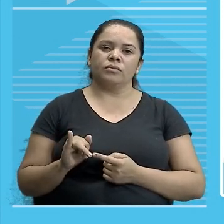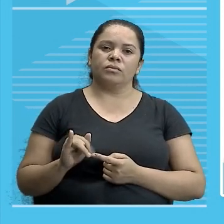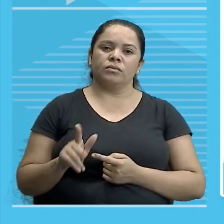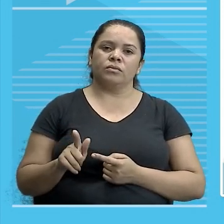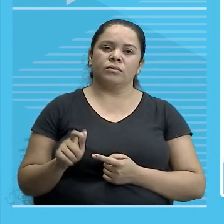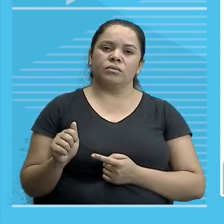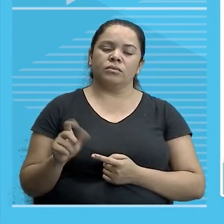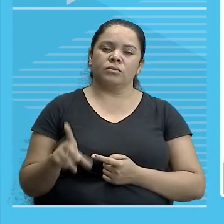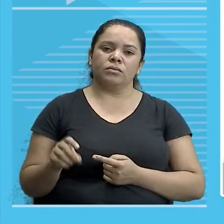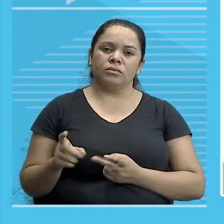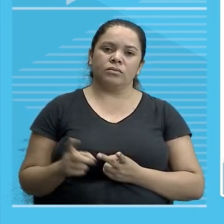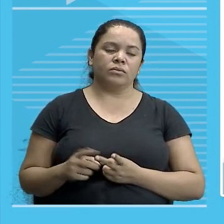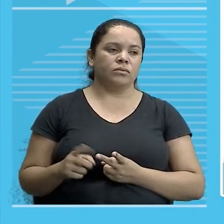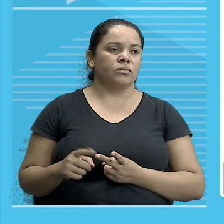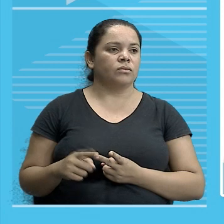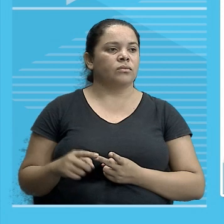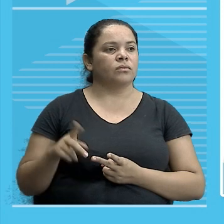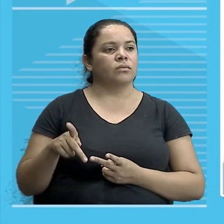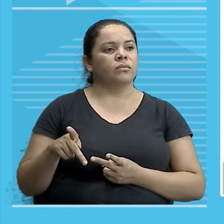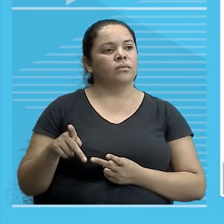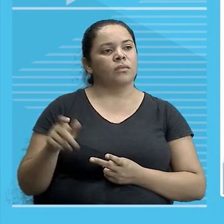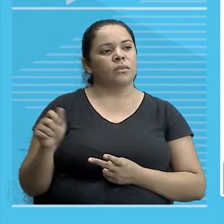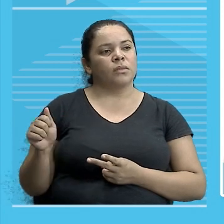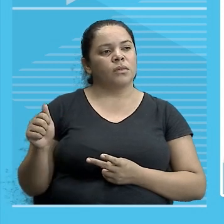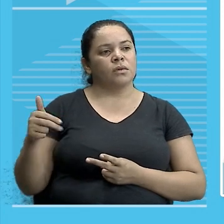são duas glândulas extremamente importantes,